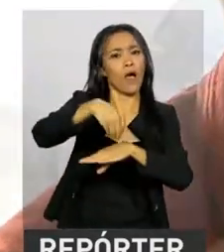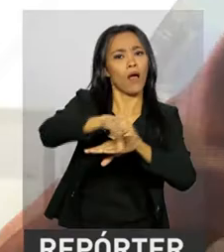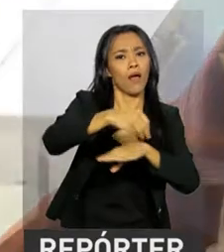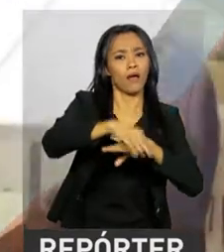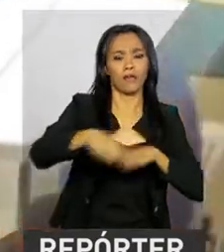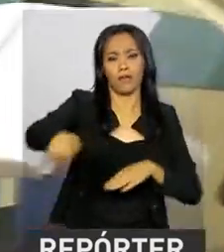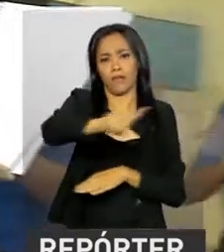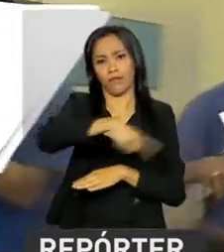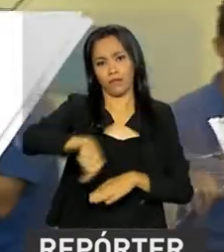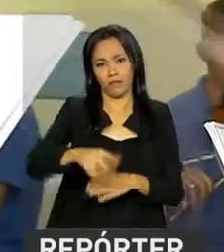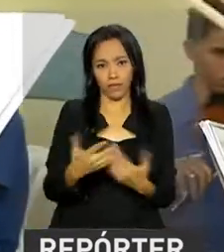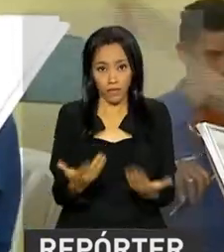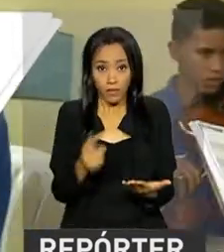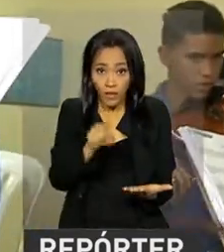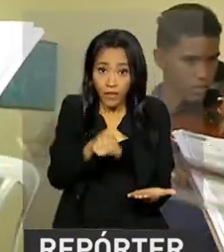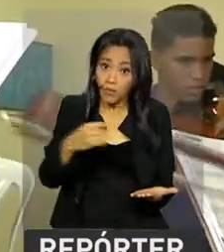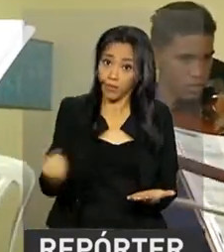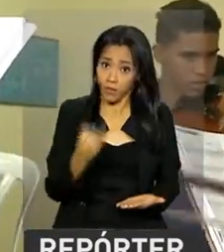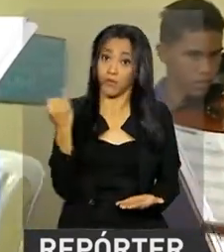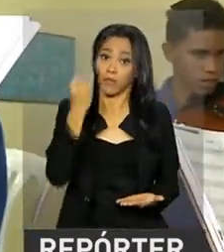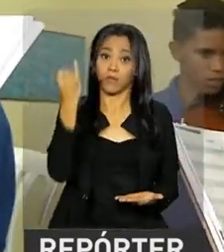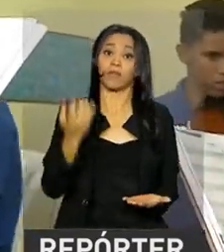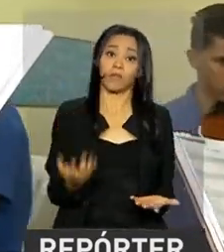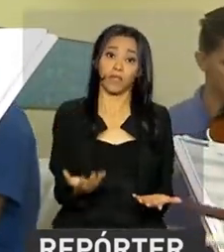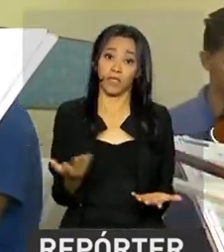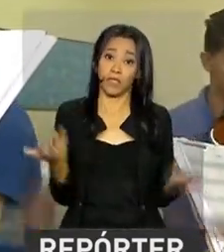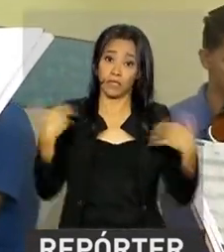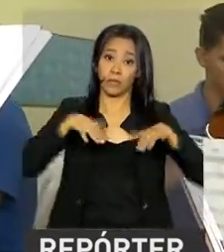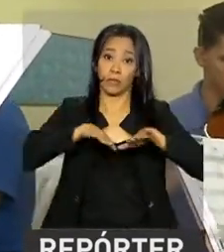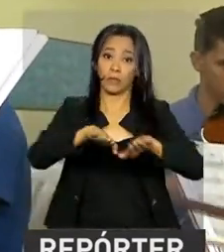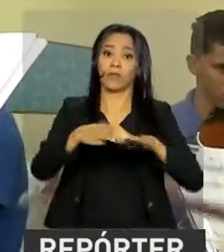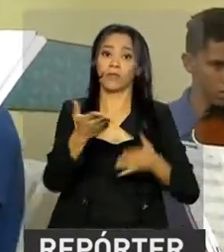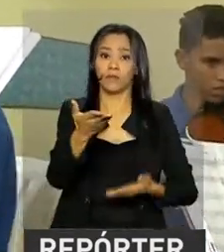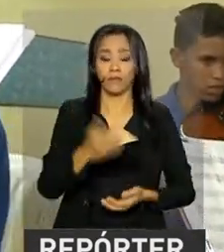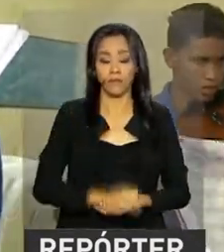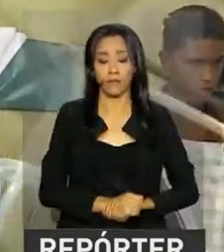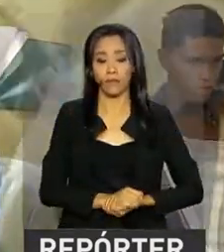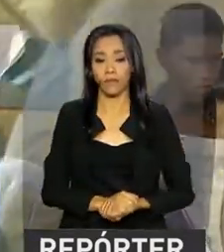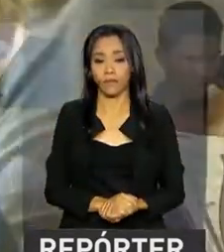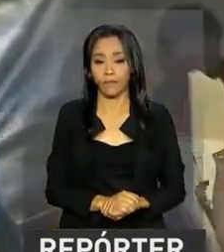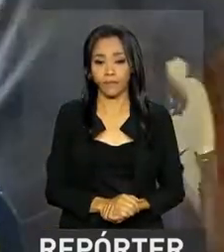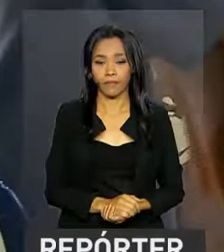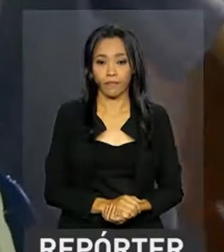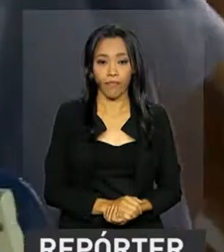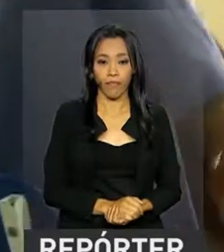informação. É de suprema importância essa inclusão.